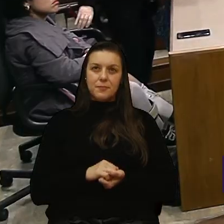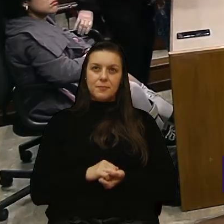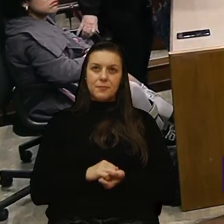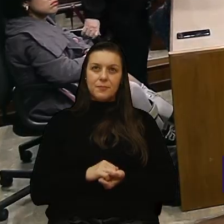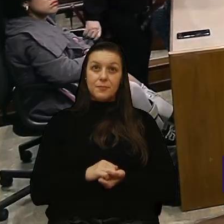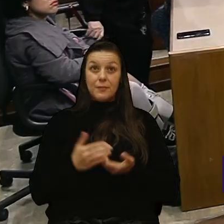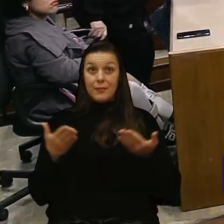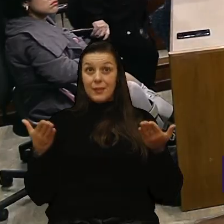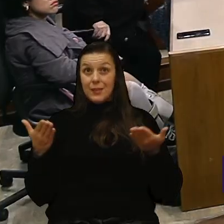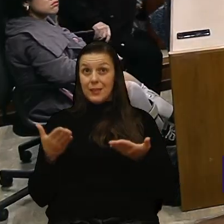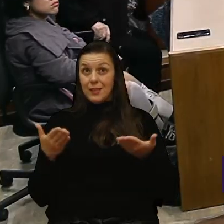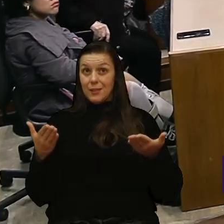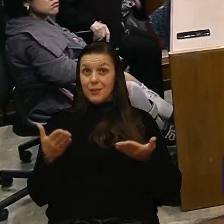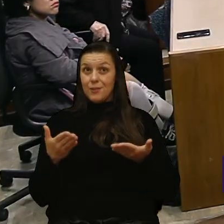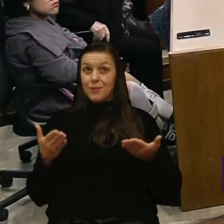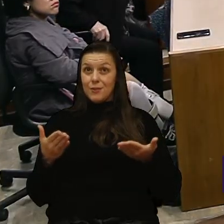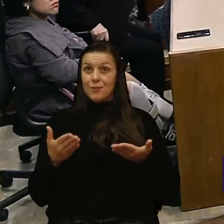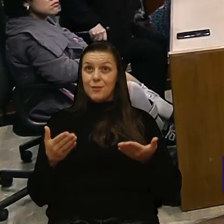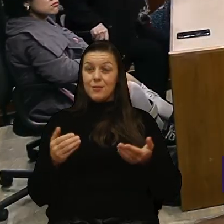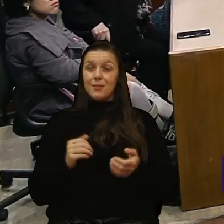E agora